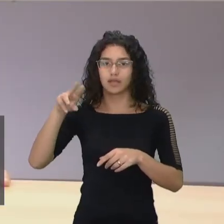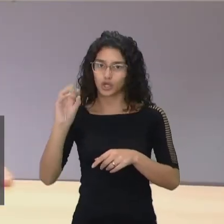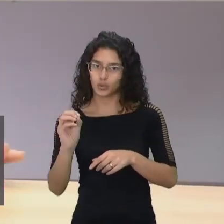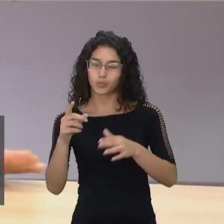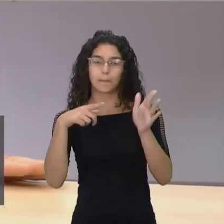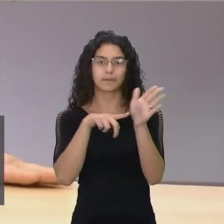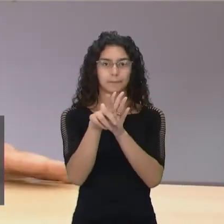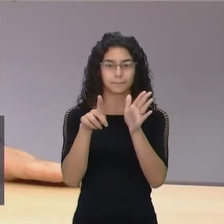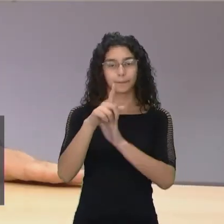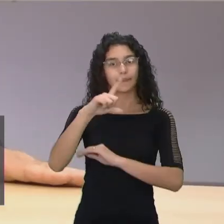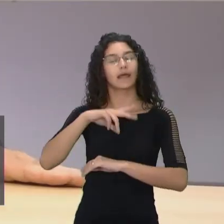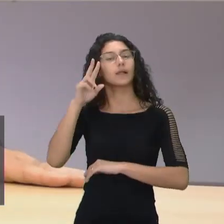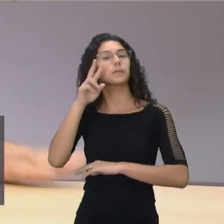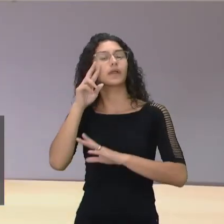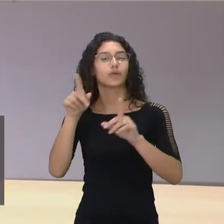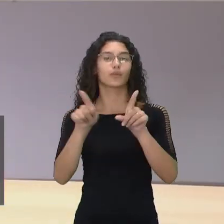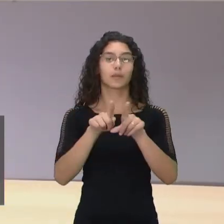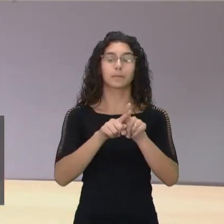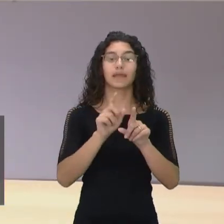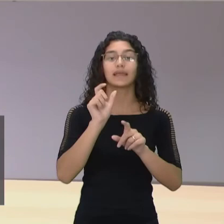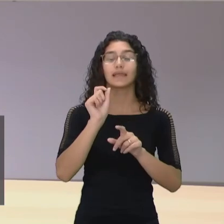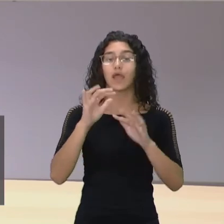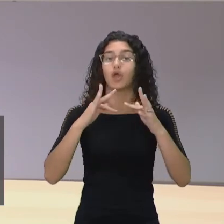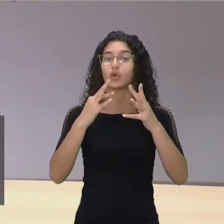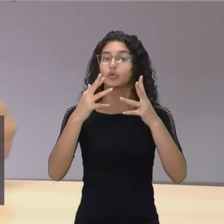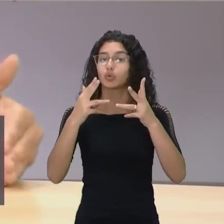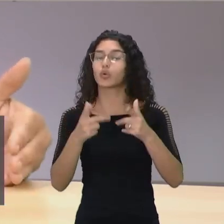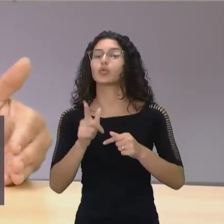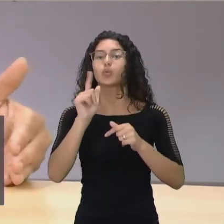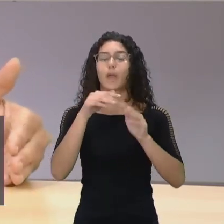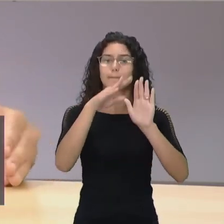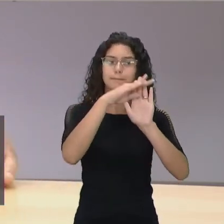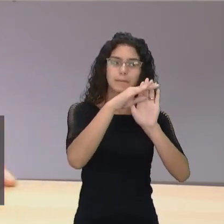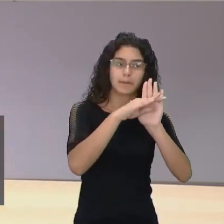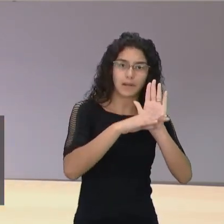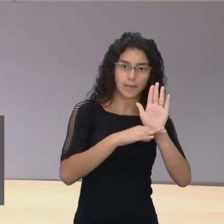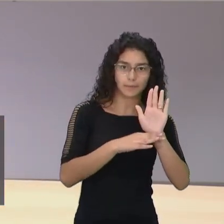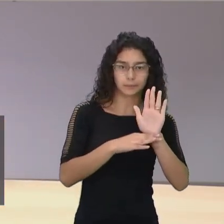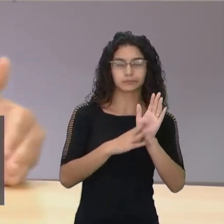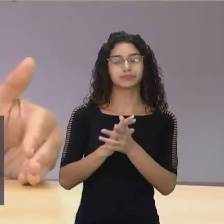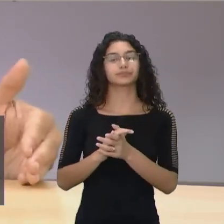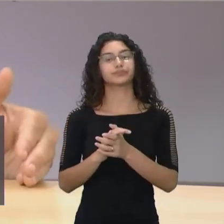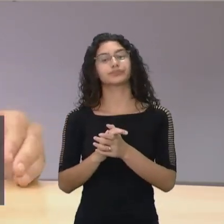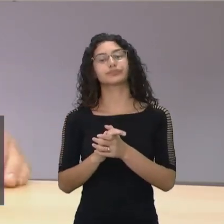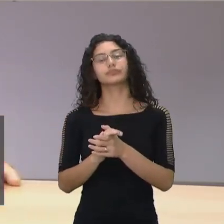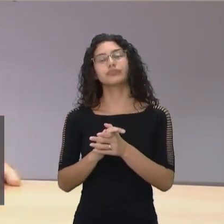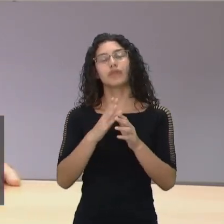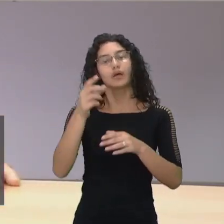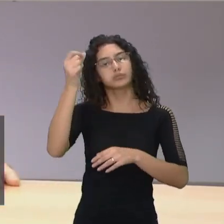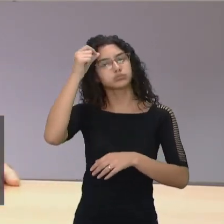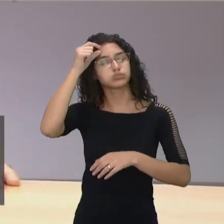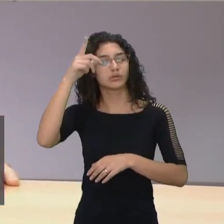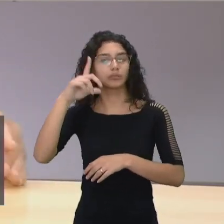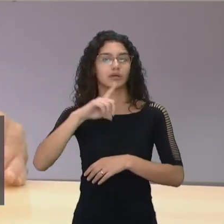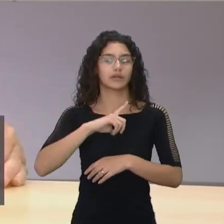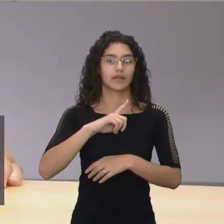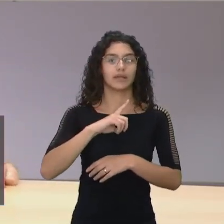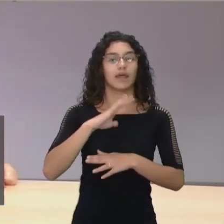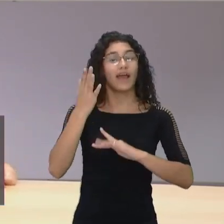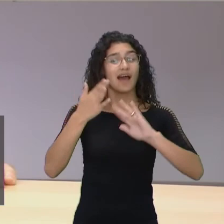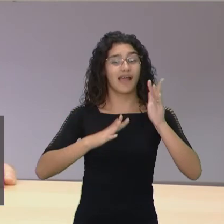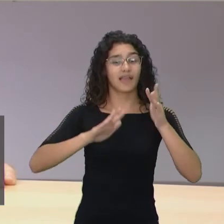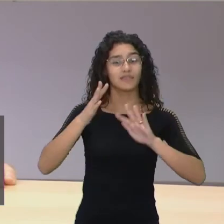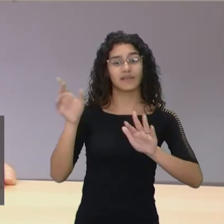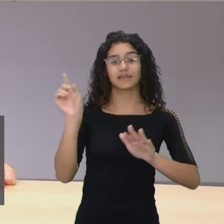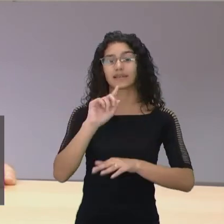questão. Lembrando que isso tudo são etapas, né? E a produção do conhecimento, ela muitas vezes